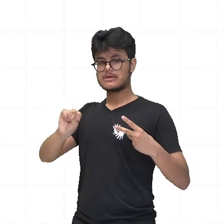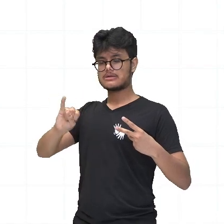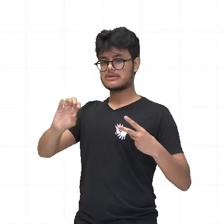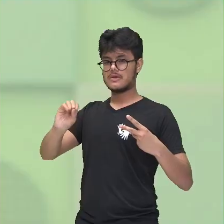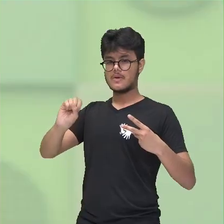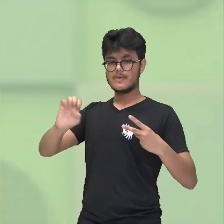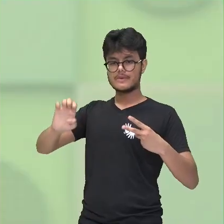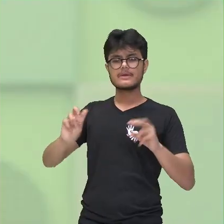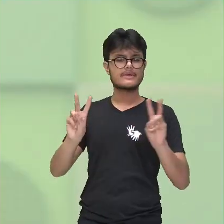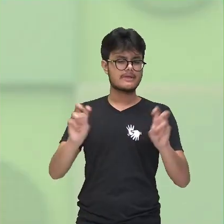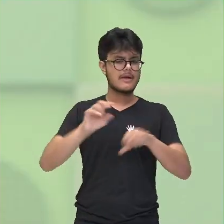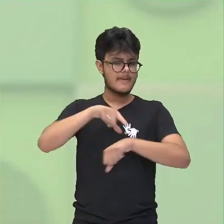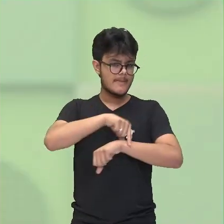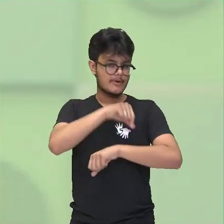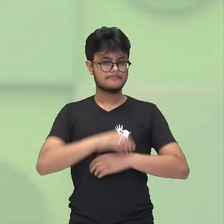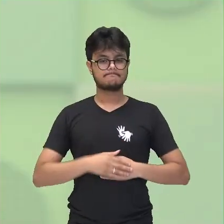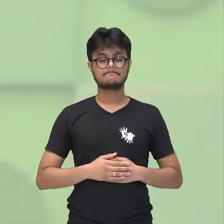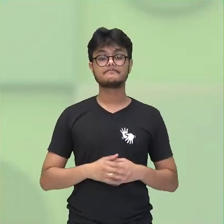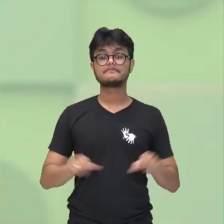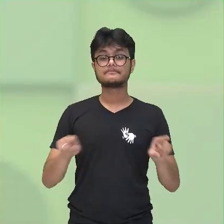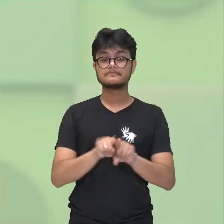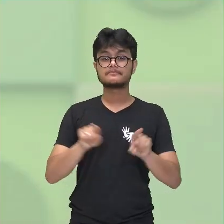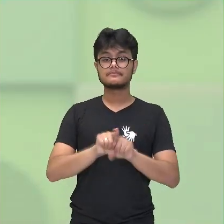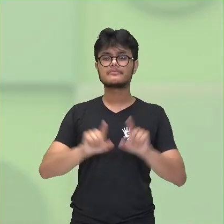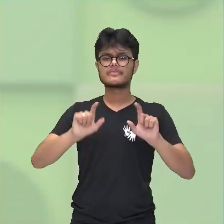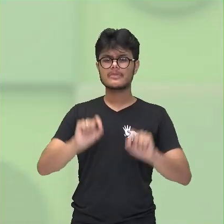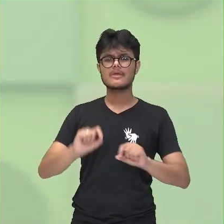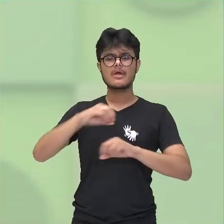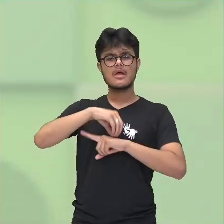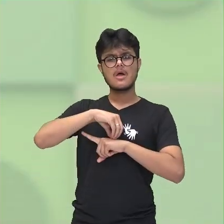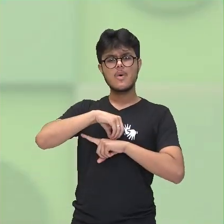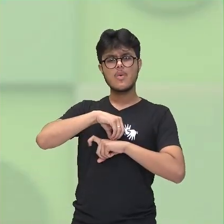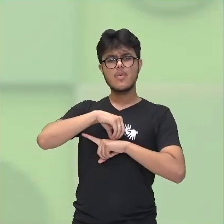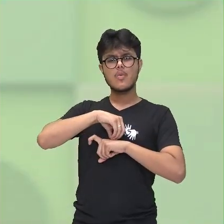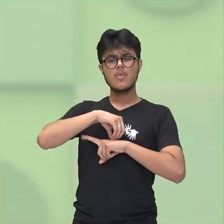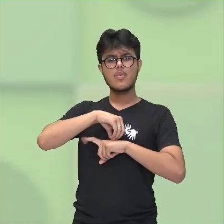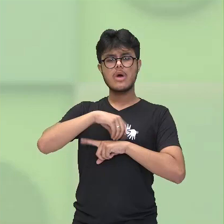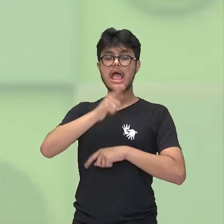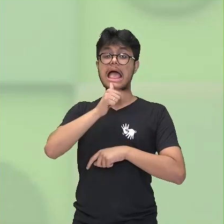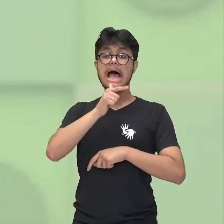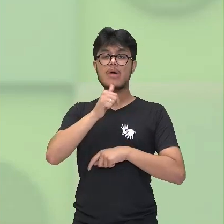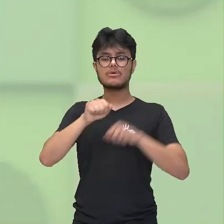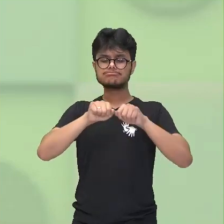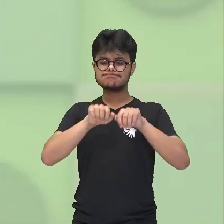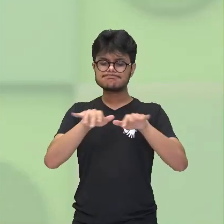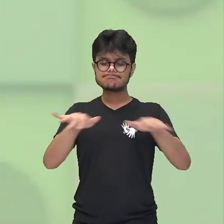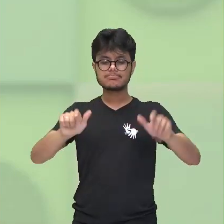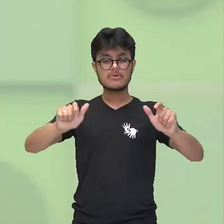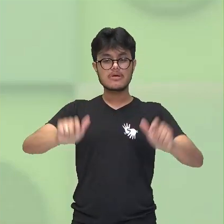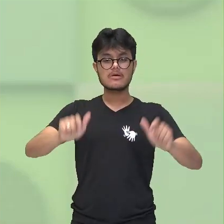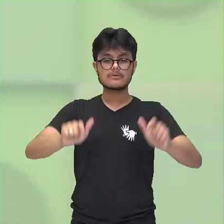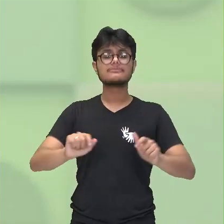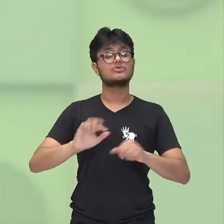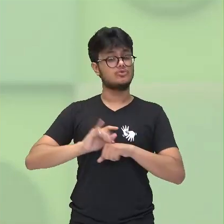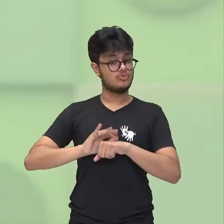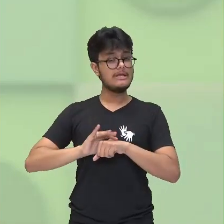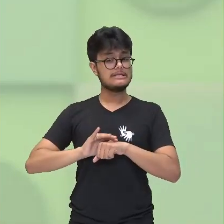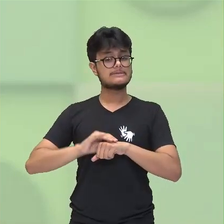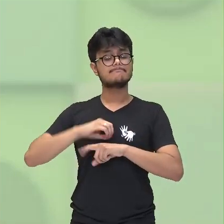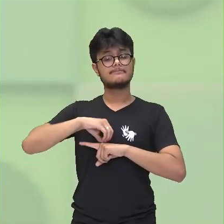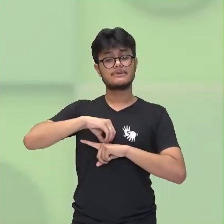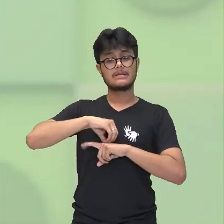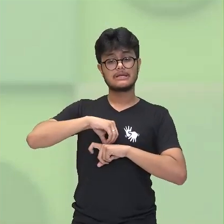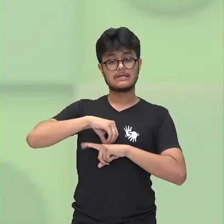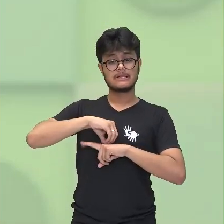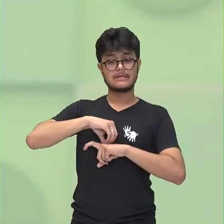pulga. E também temos aí os caracóis aquáticos, né? Os caracóis também transmitem doenças, como a gente